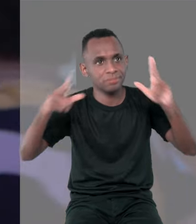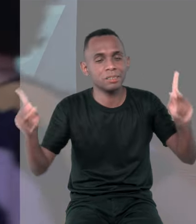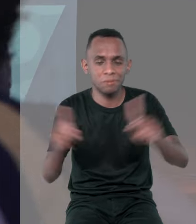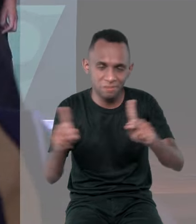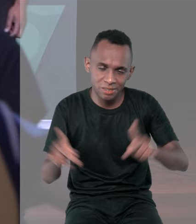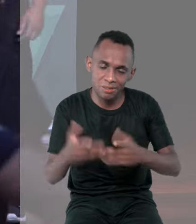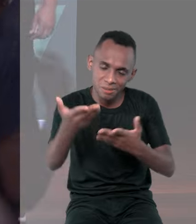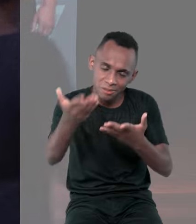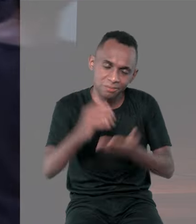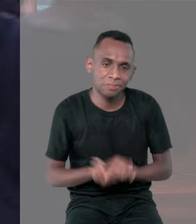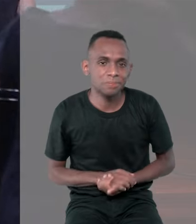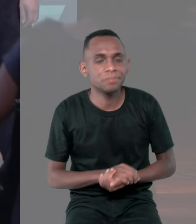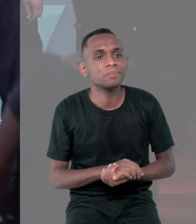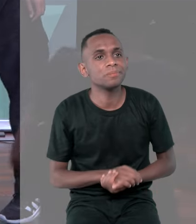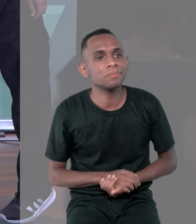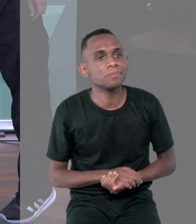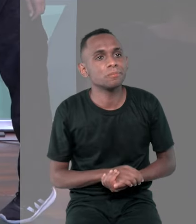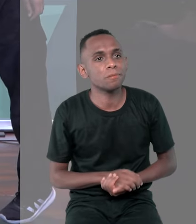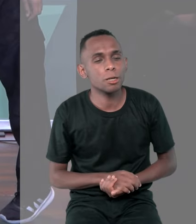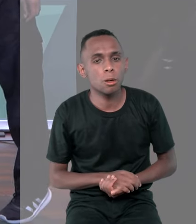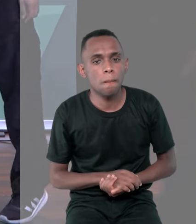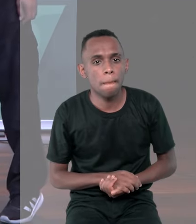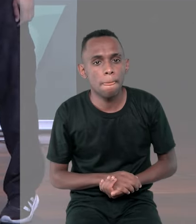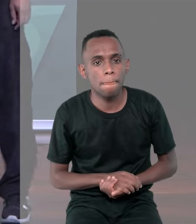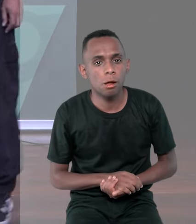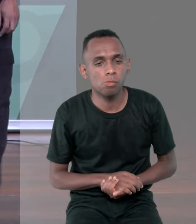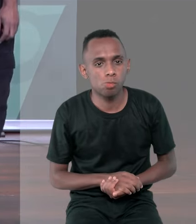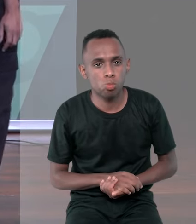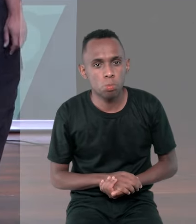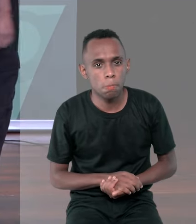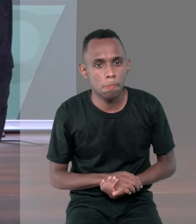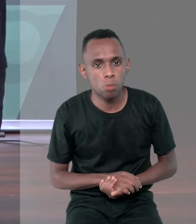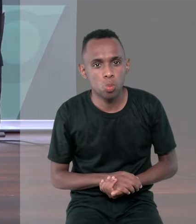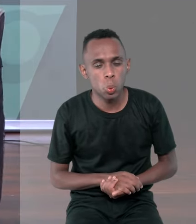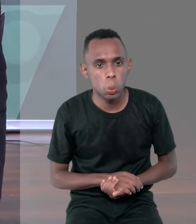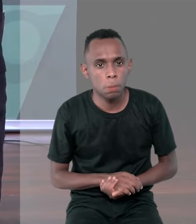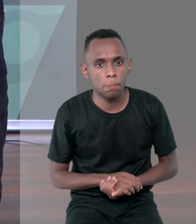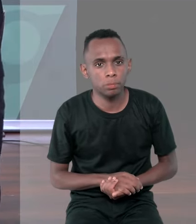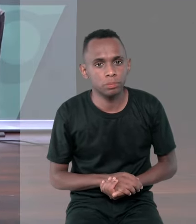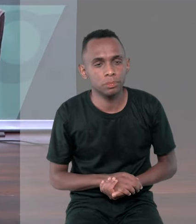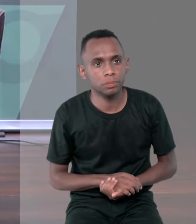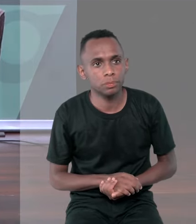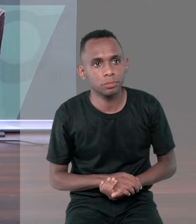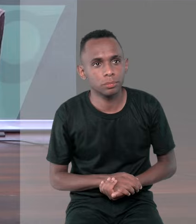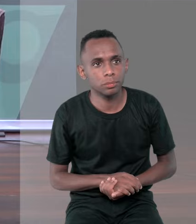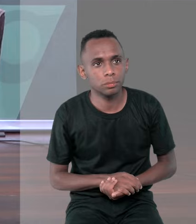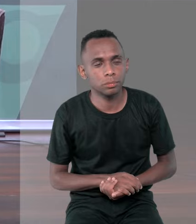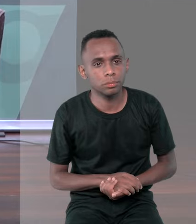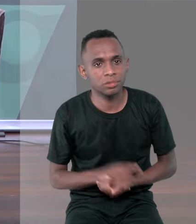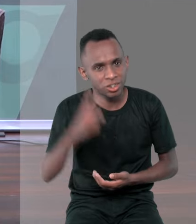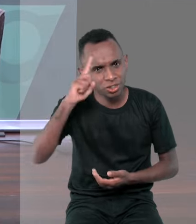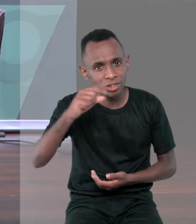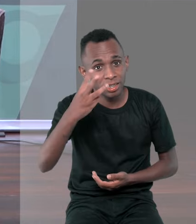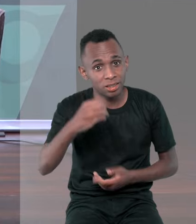Professora. A espectadora sorteada vai ao palco receber o livro e ganha também um abraço do autor. Ela é uma mulher